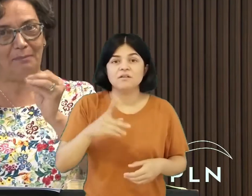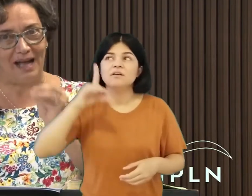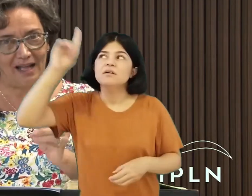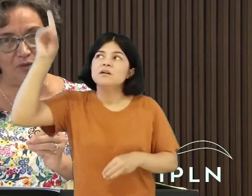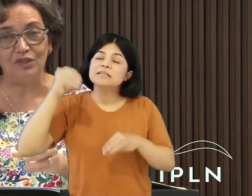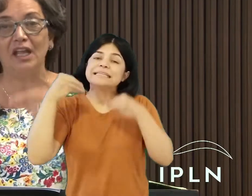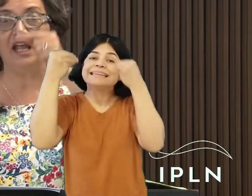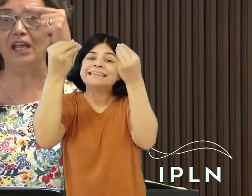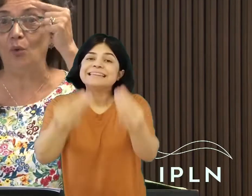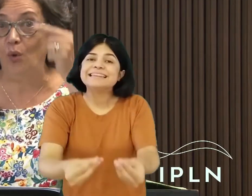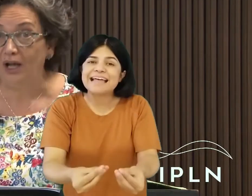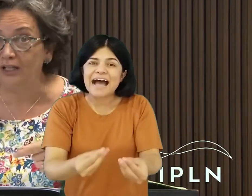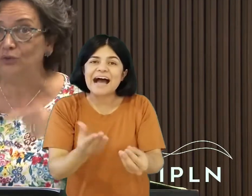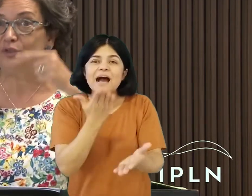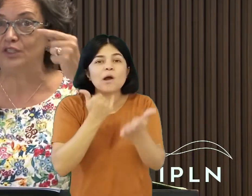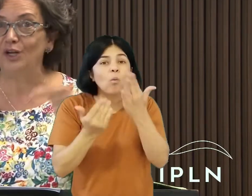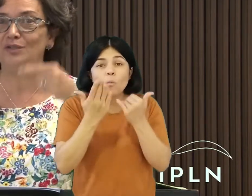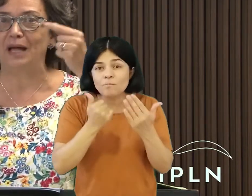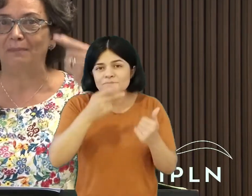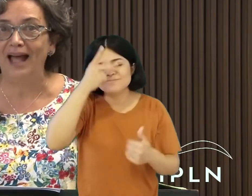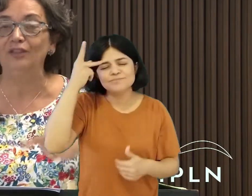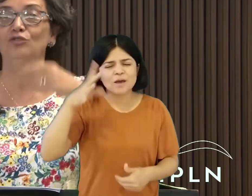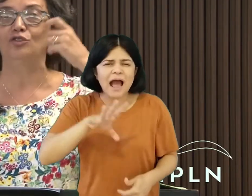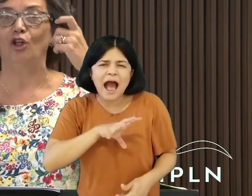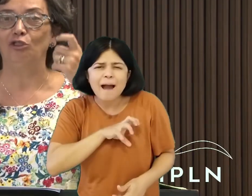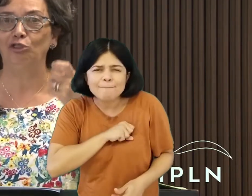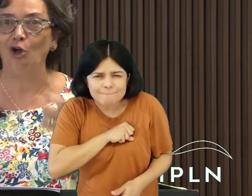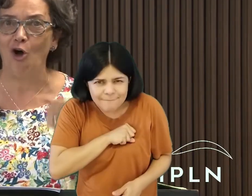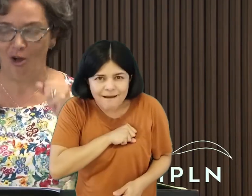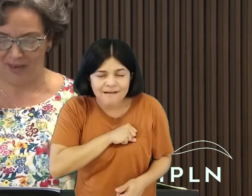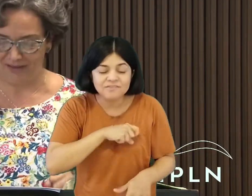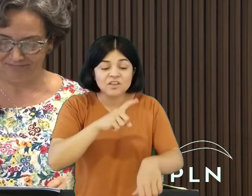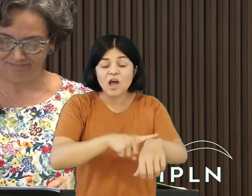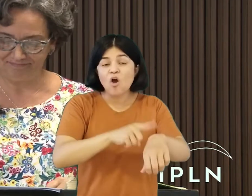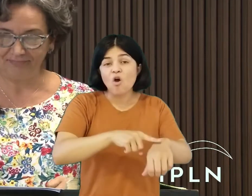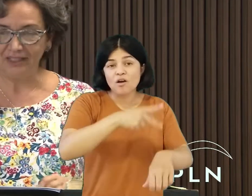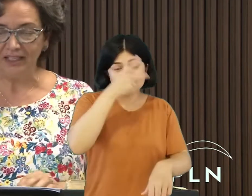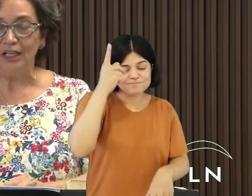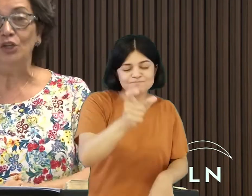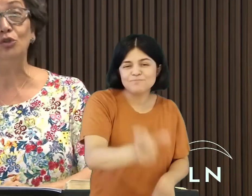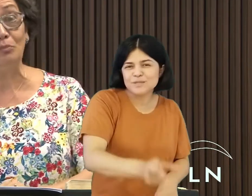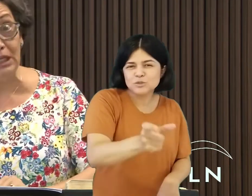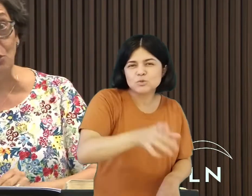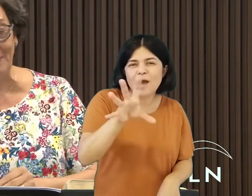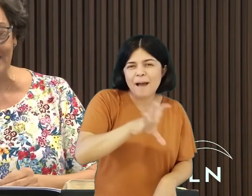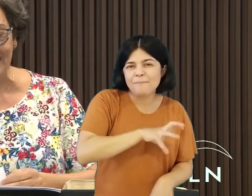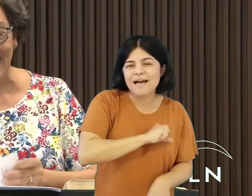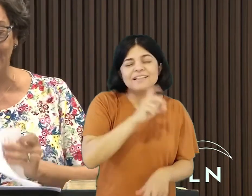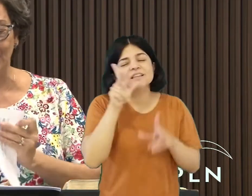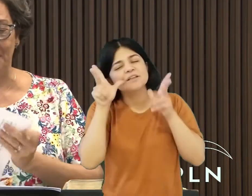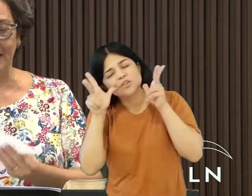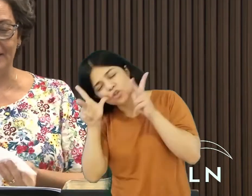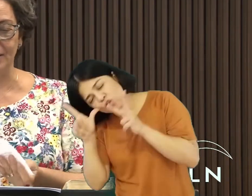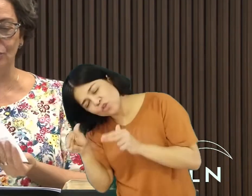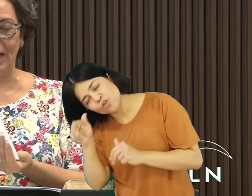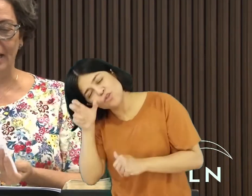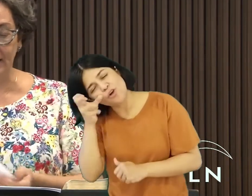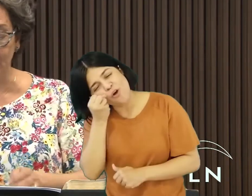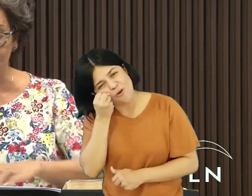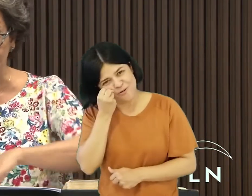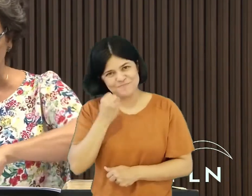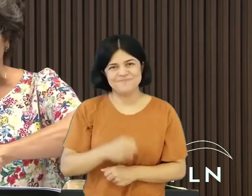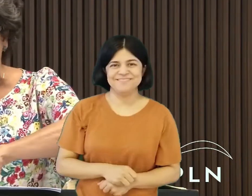seus amados enquanto seus amados dormem. No domingo passado, na pregação